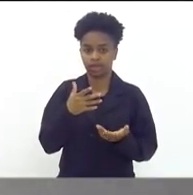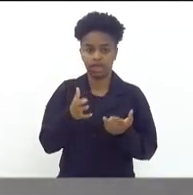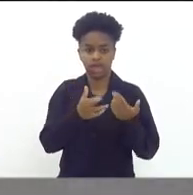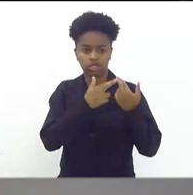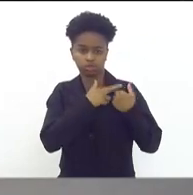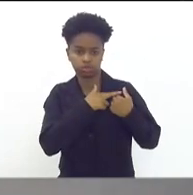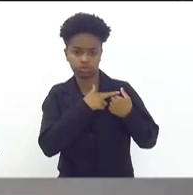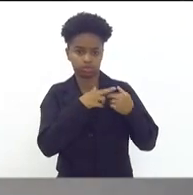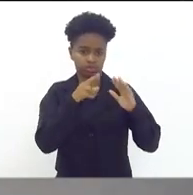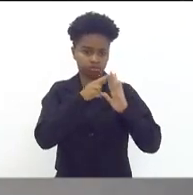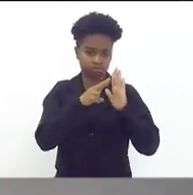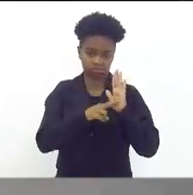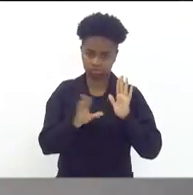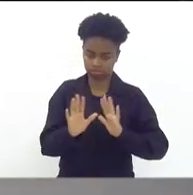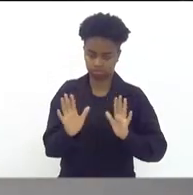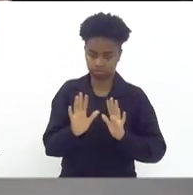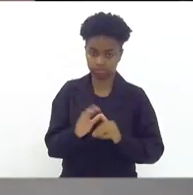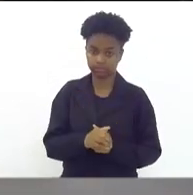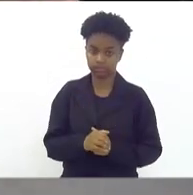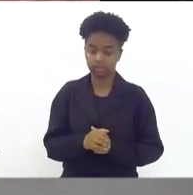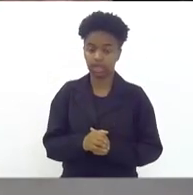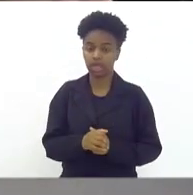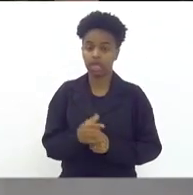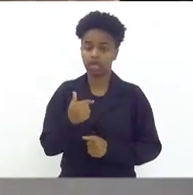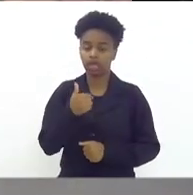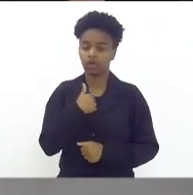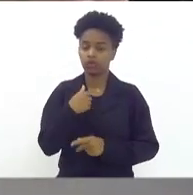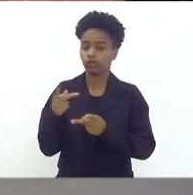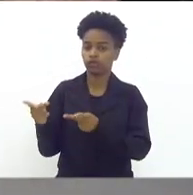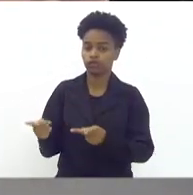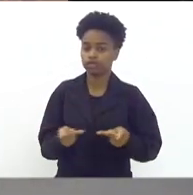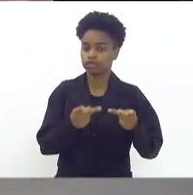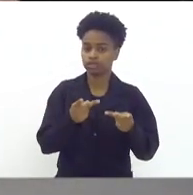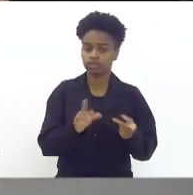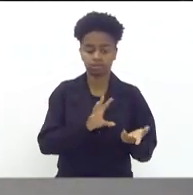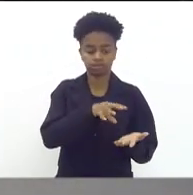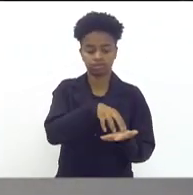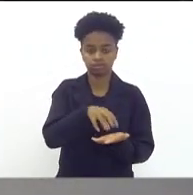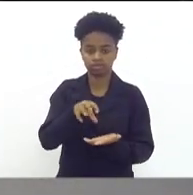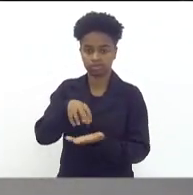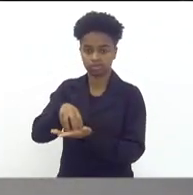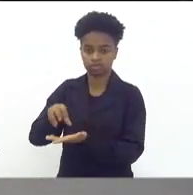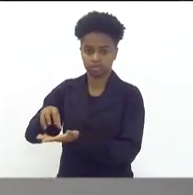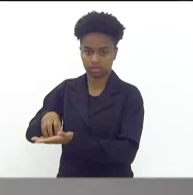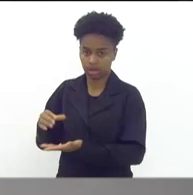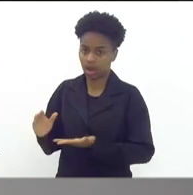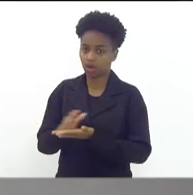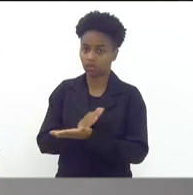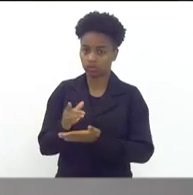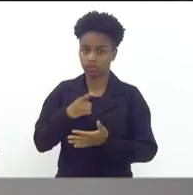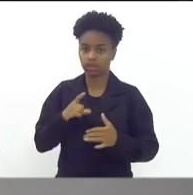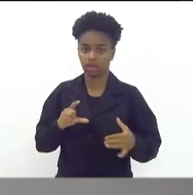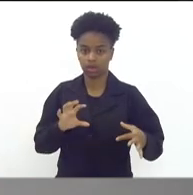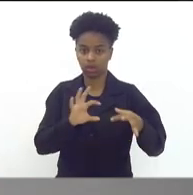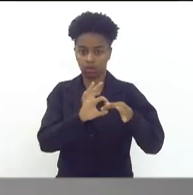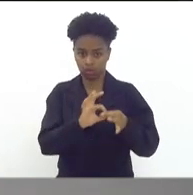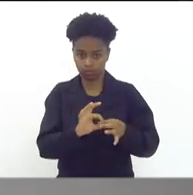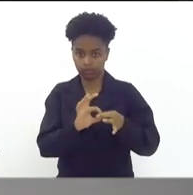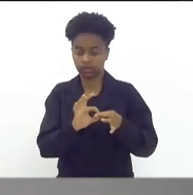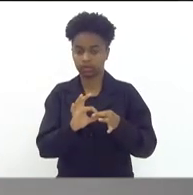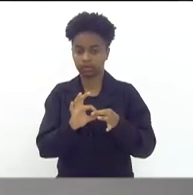regulatória eu tenho ido eu Visitei agências reguladoras que tem esse convênio e